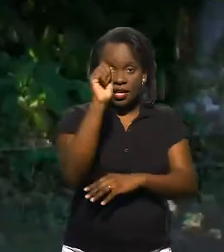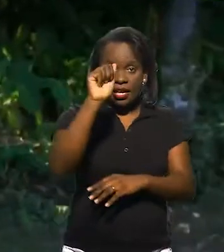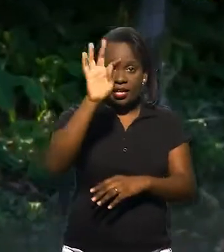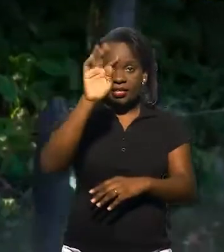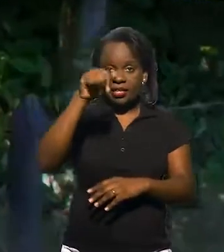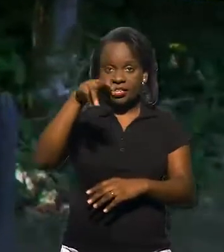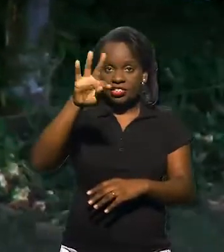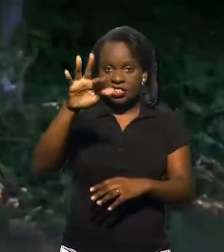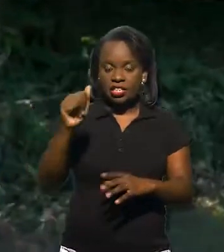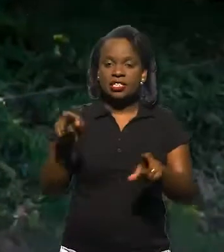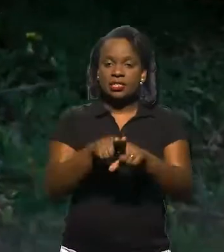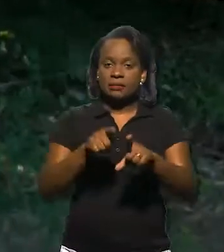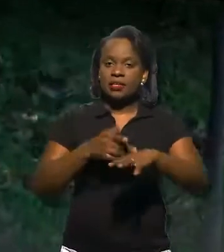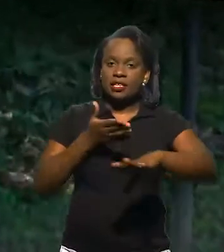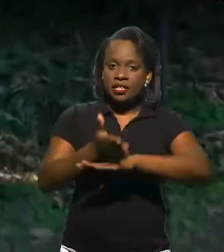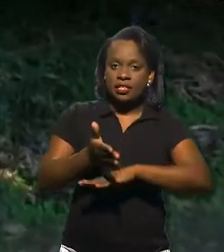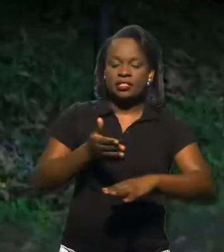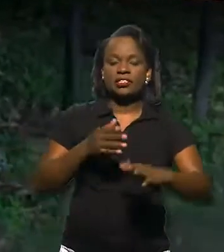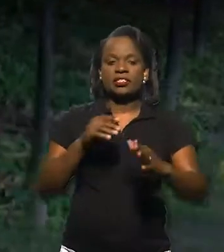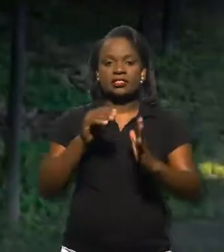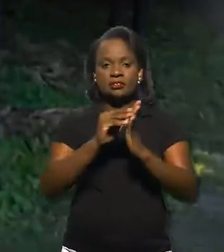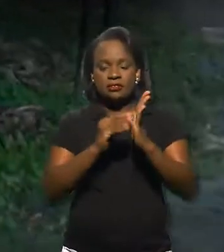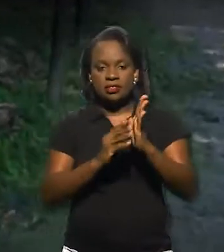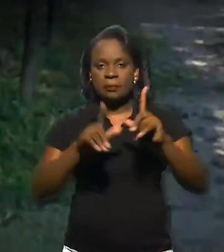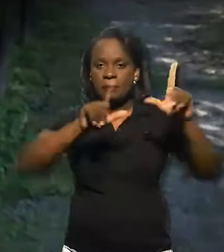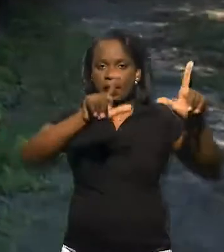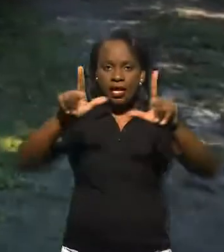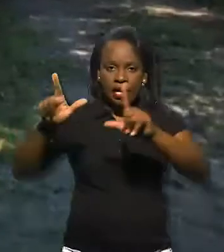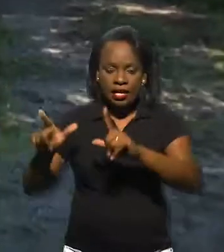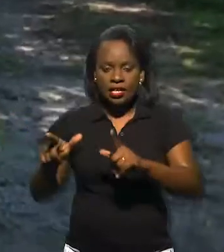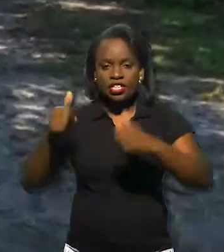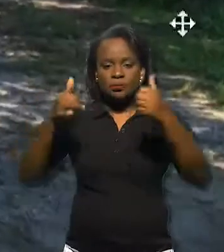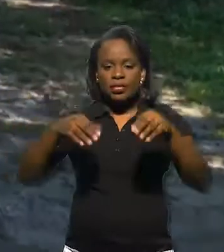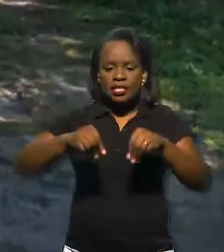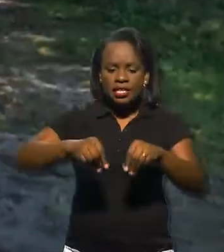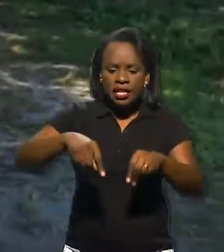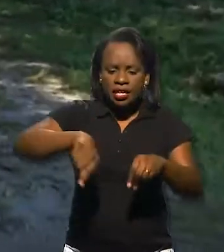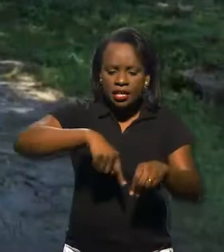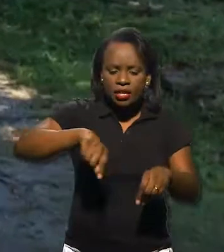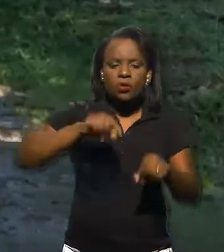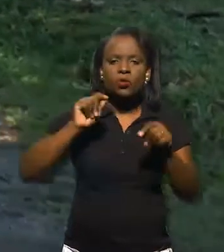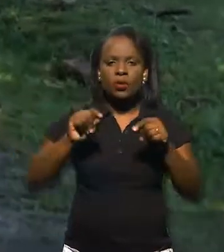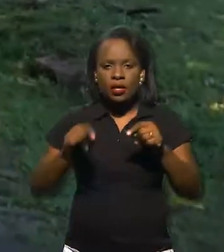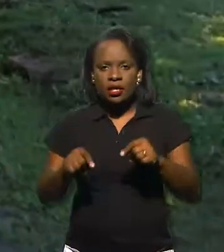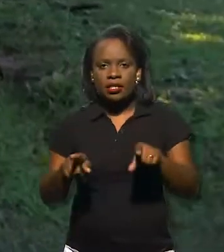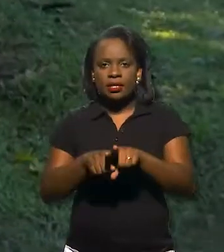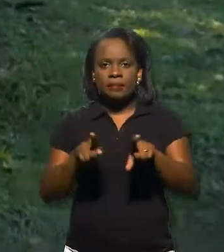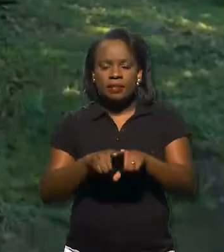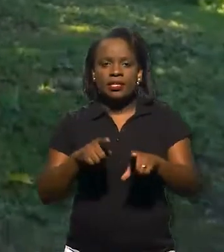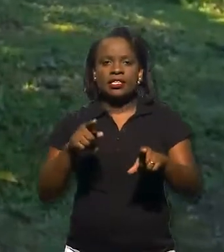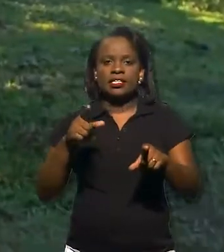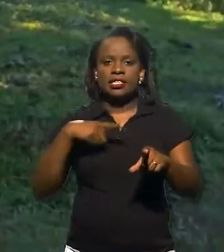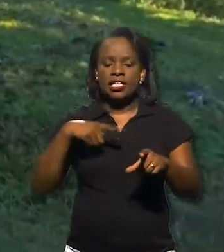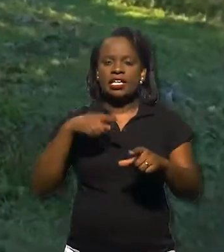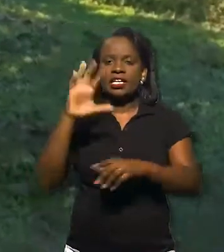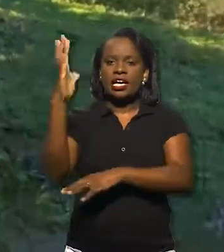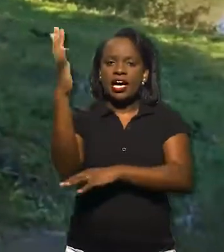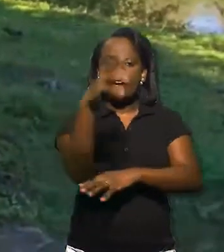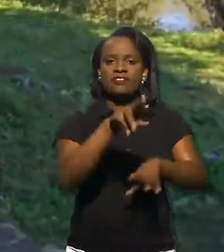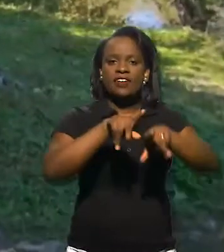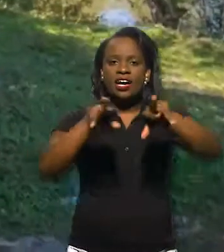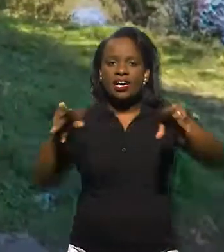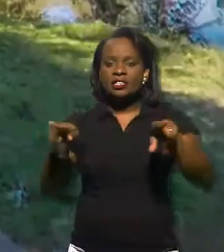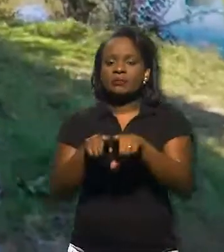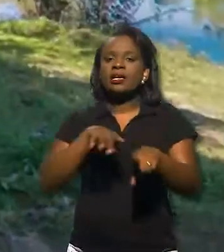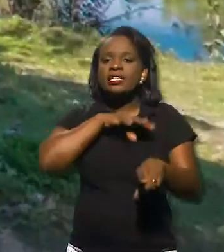também acessa o conteúdo das placas interpretativas que falam da formação do solo, sobre as espécies de